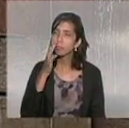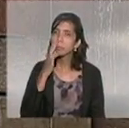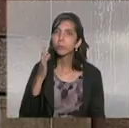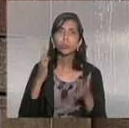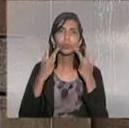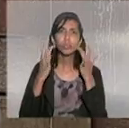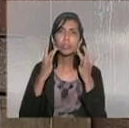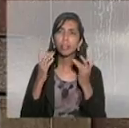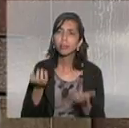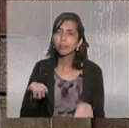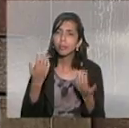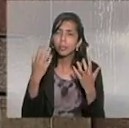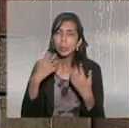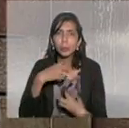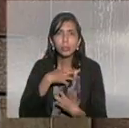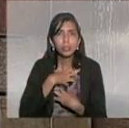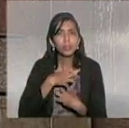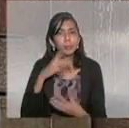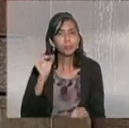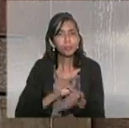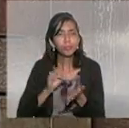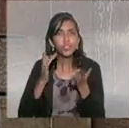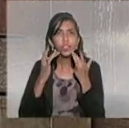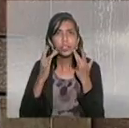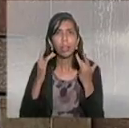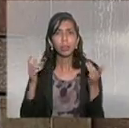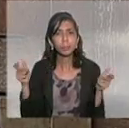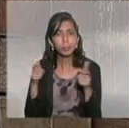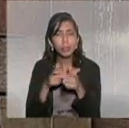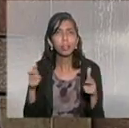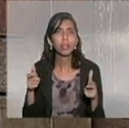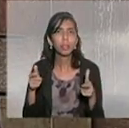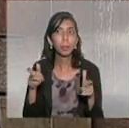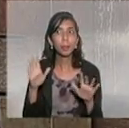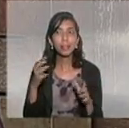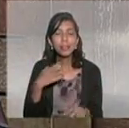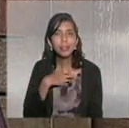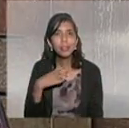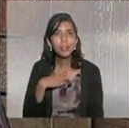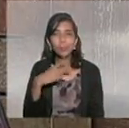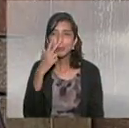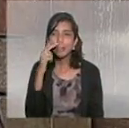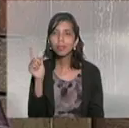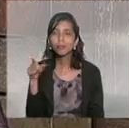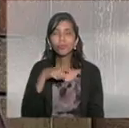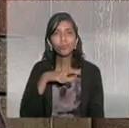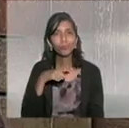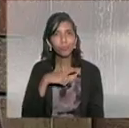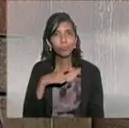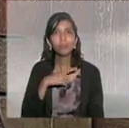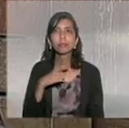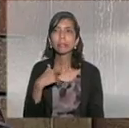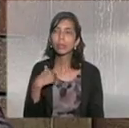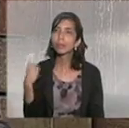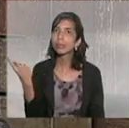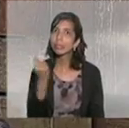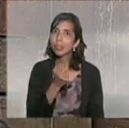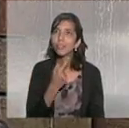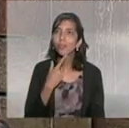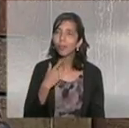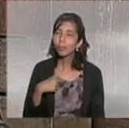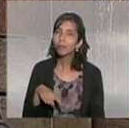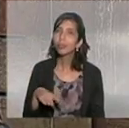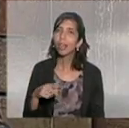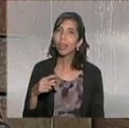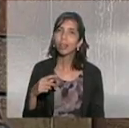teatro tem alma de teatro. É um teatro pequenininho, mas a gente o espírito do teatro está naquele lugar ali. Eu saí ali, então com